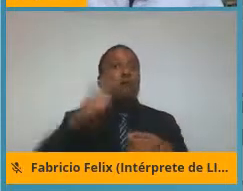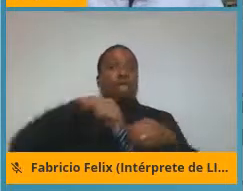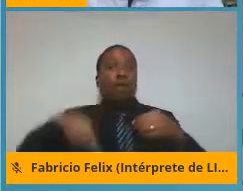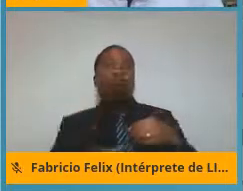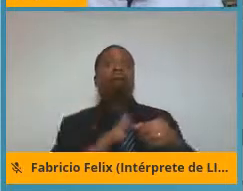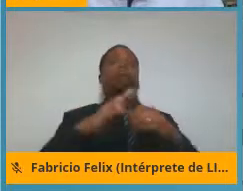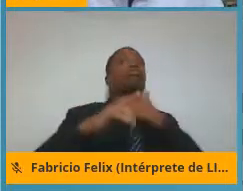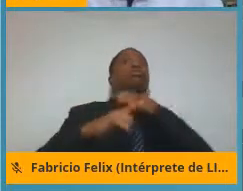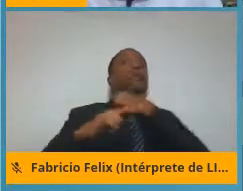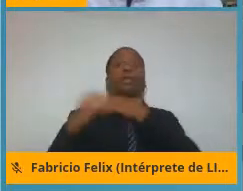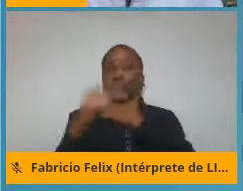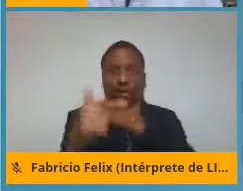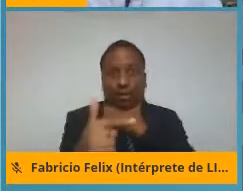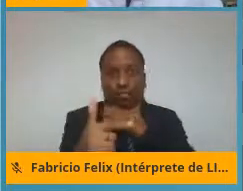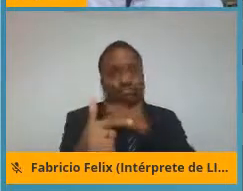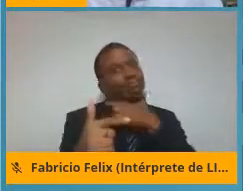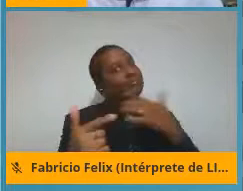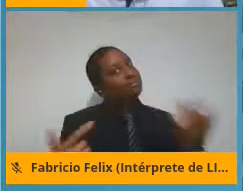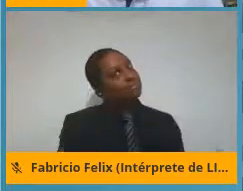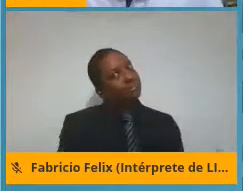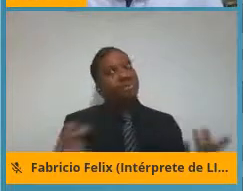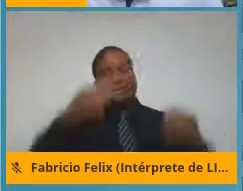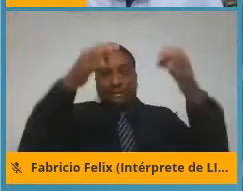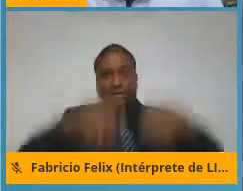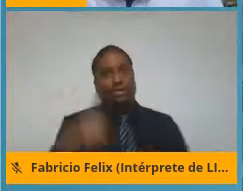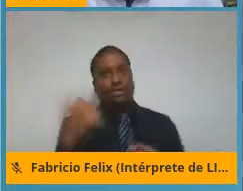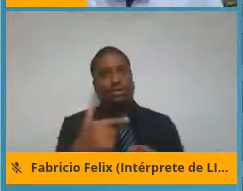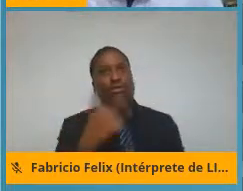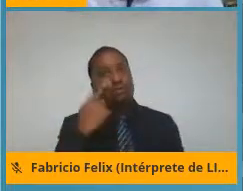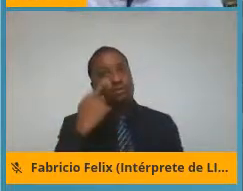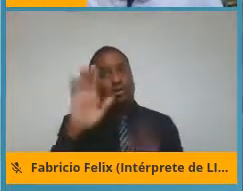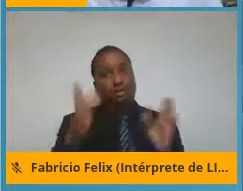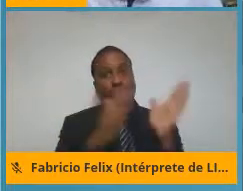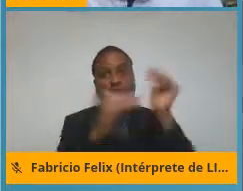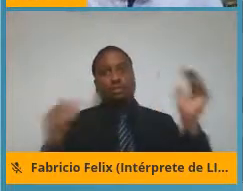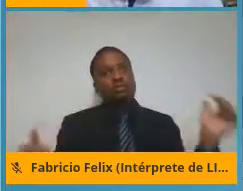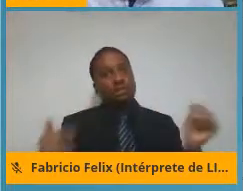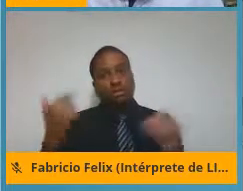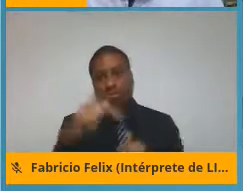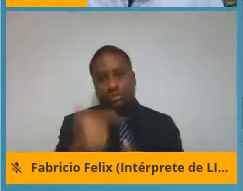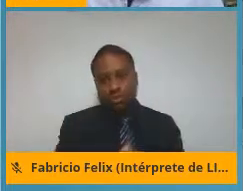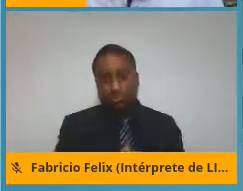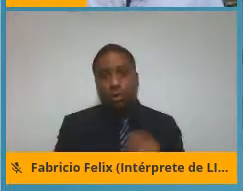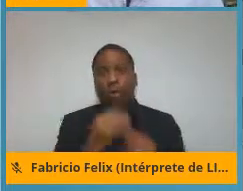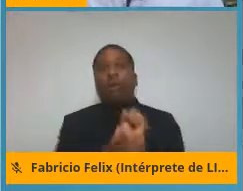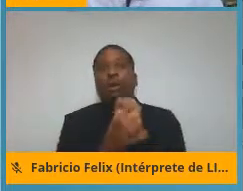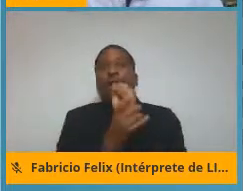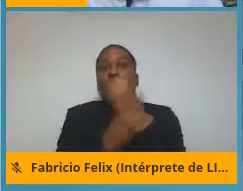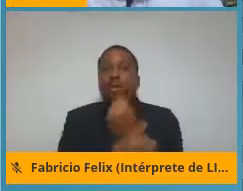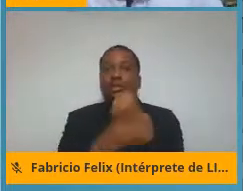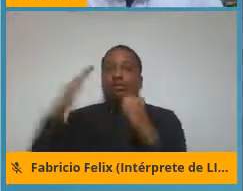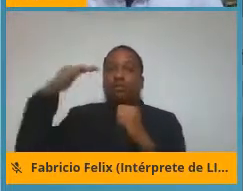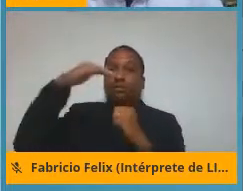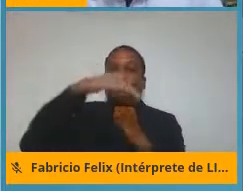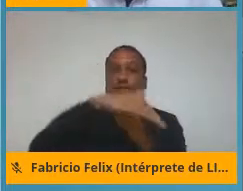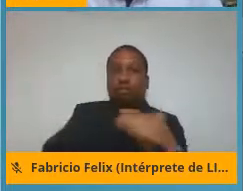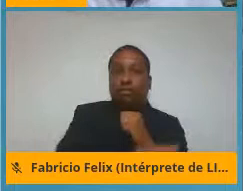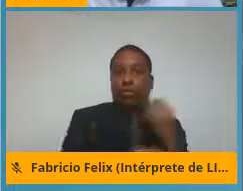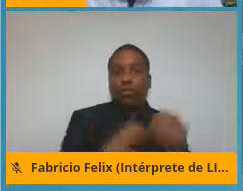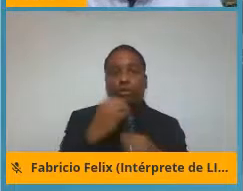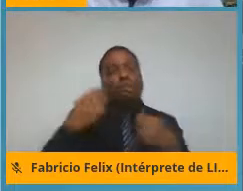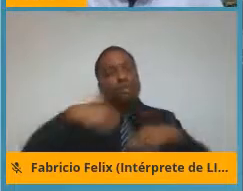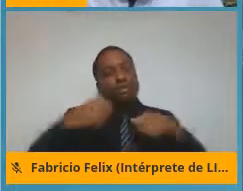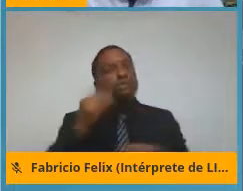gente viu no caso da Espanha que não é. Como é que a gente faz para garantir que a gente se mantém em queda? A gente tem que estar